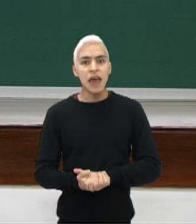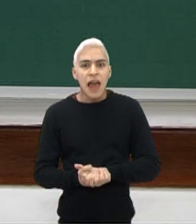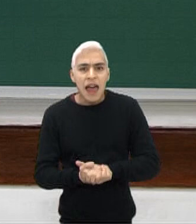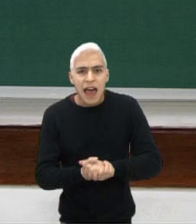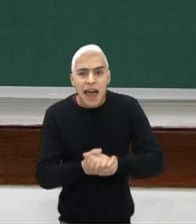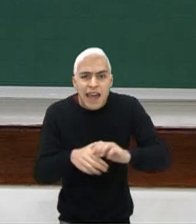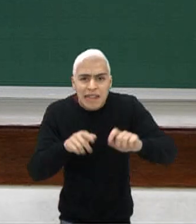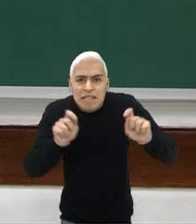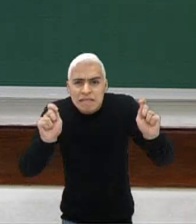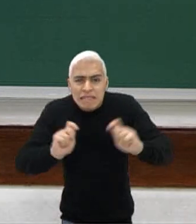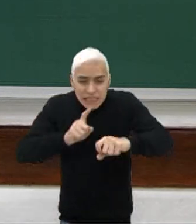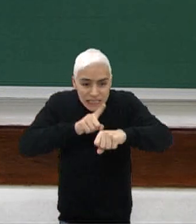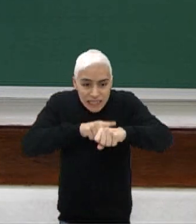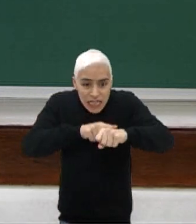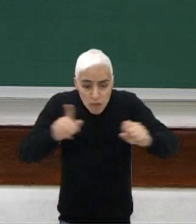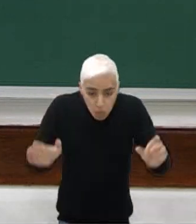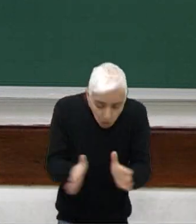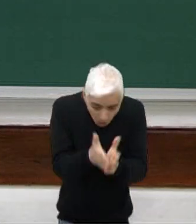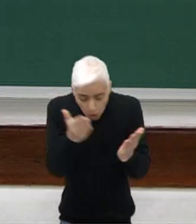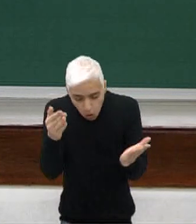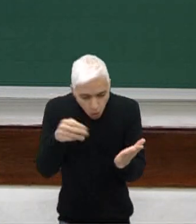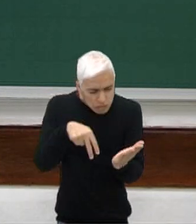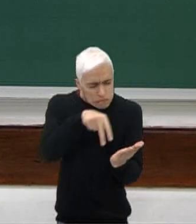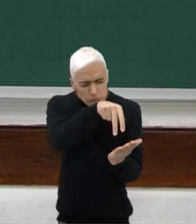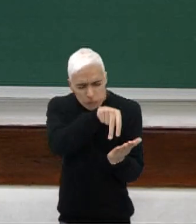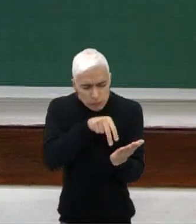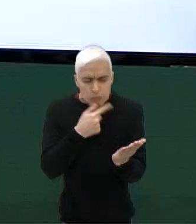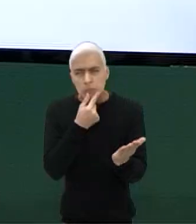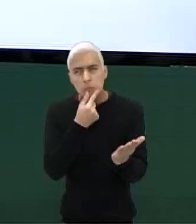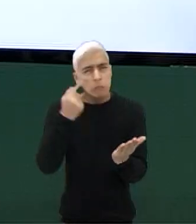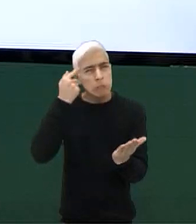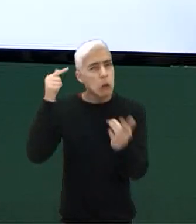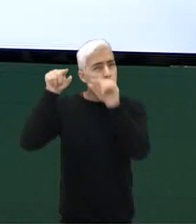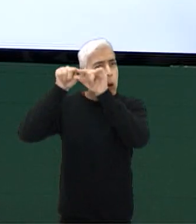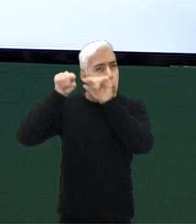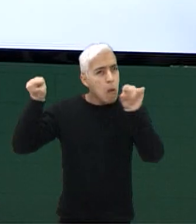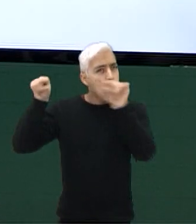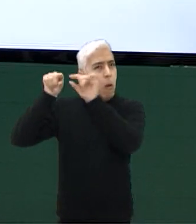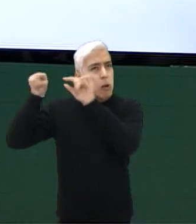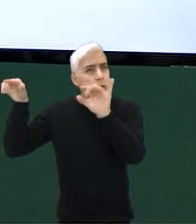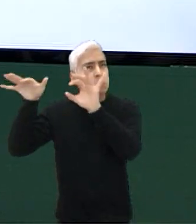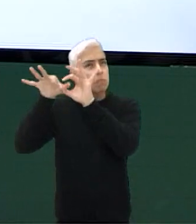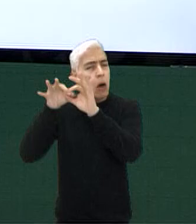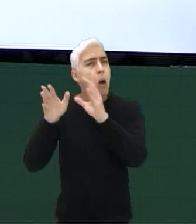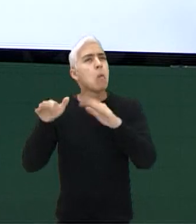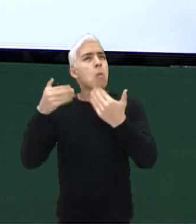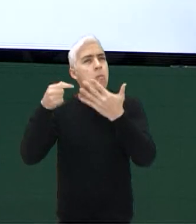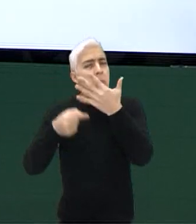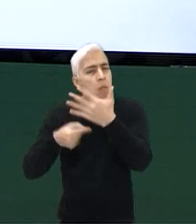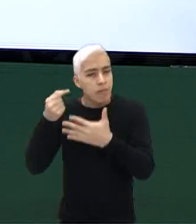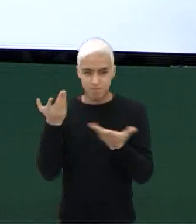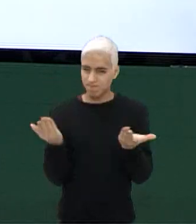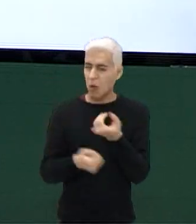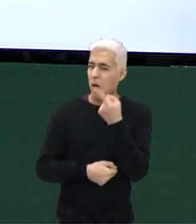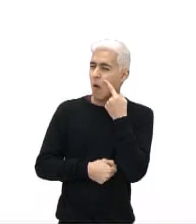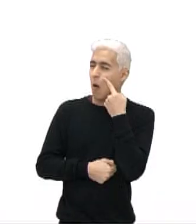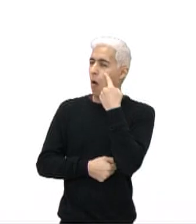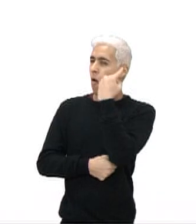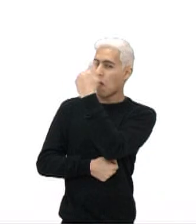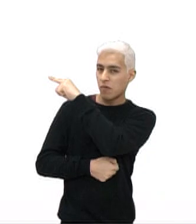Deu tempo de procurar aí no caderno de vocês quais foram as orações subordinadas que nós já vimos? Vamos só conferir? Olha